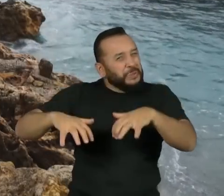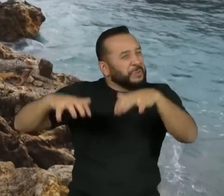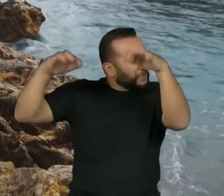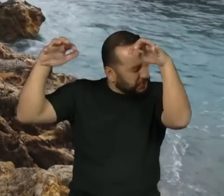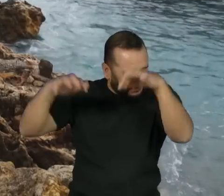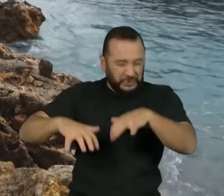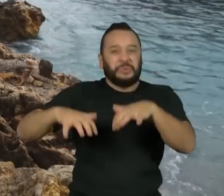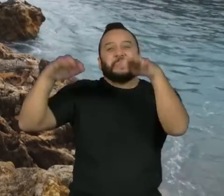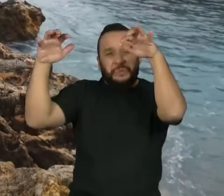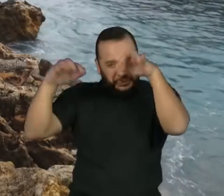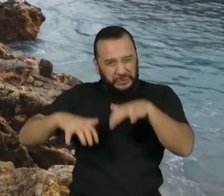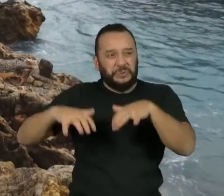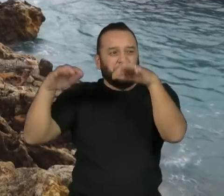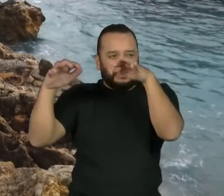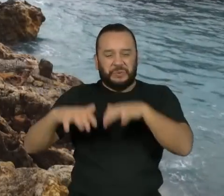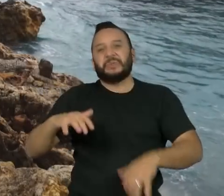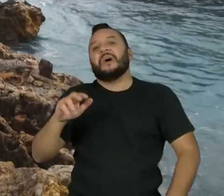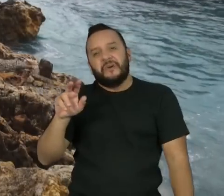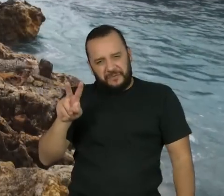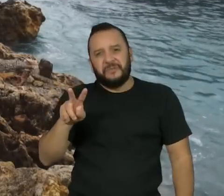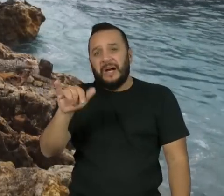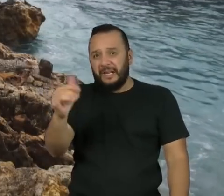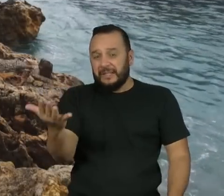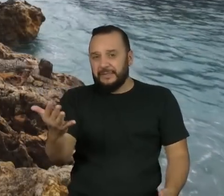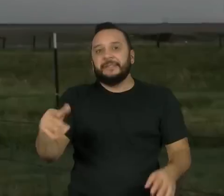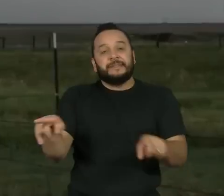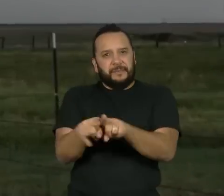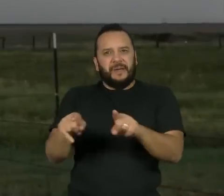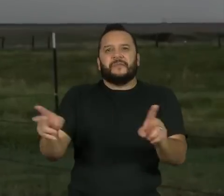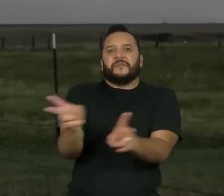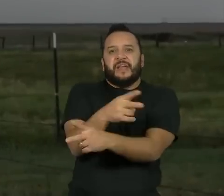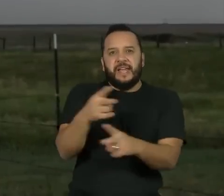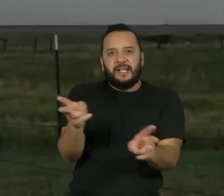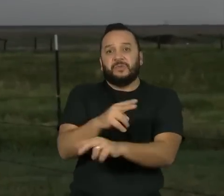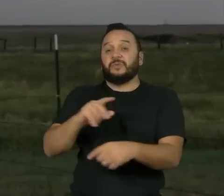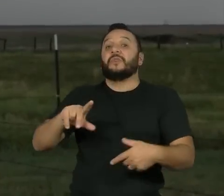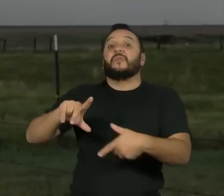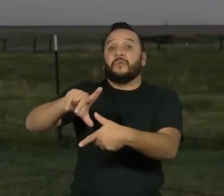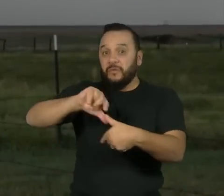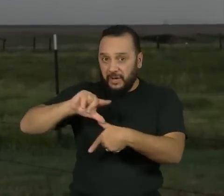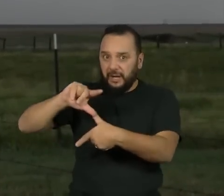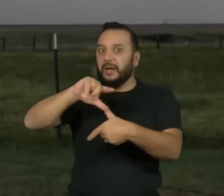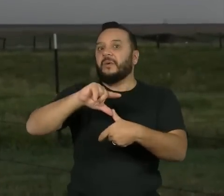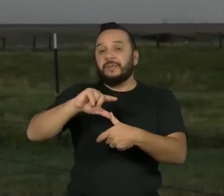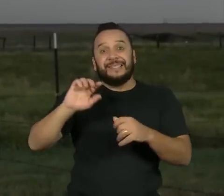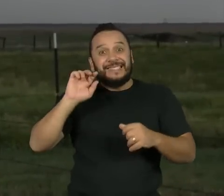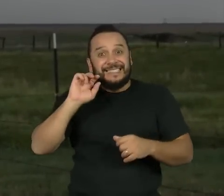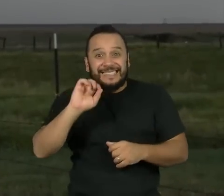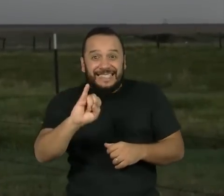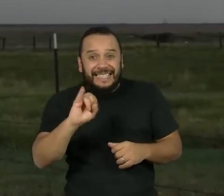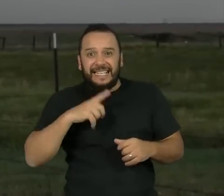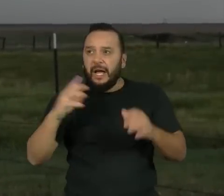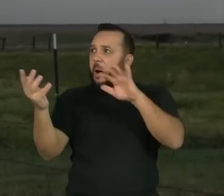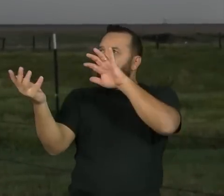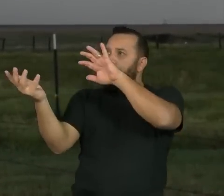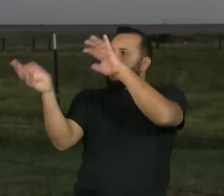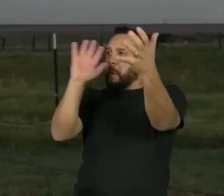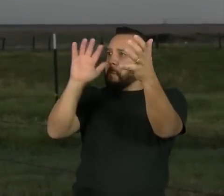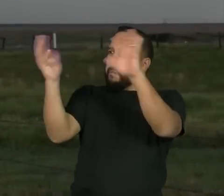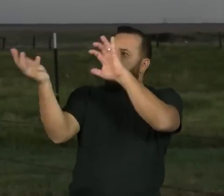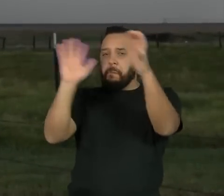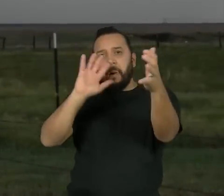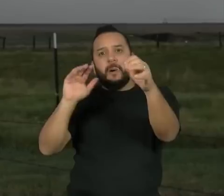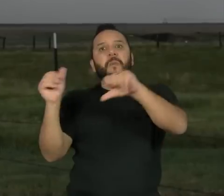chuvas serão muito mais intensas, igualmente ventos, furacões. A mudança do clima intensifica